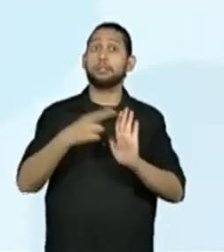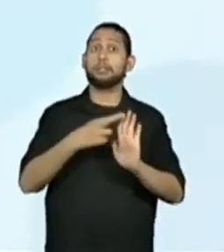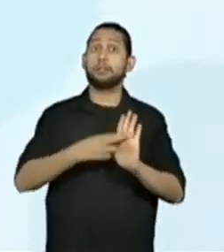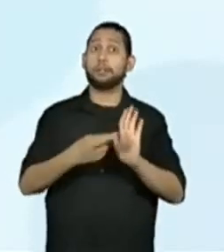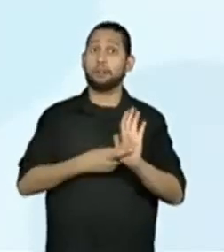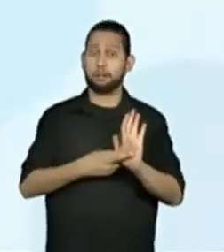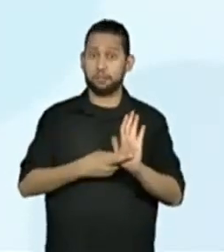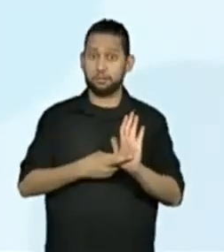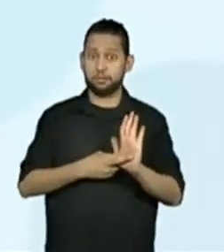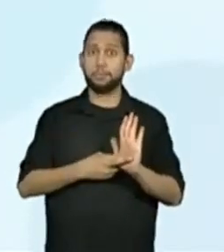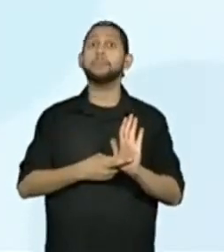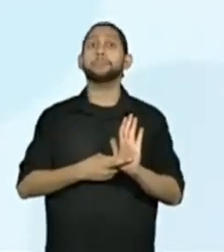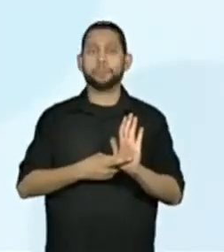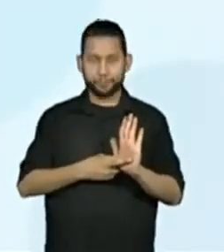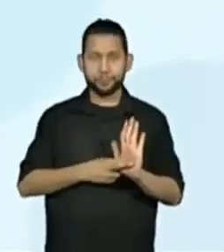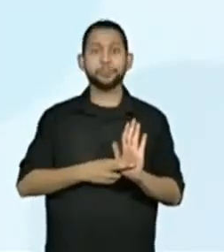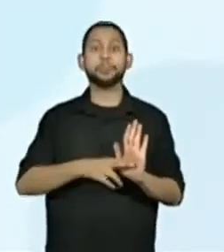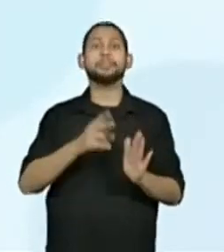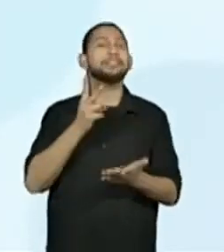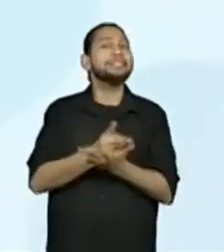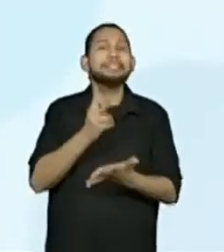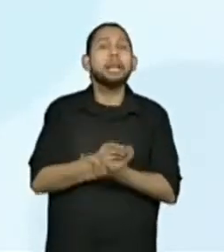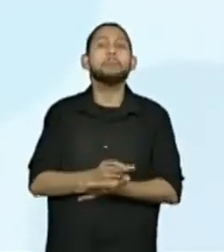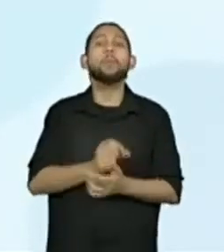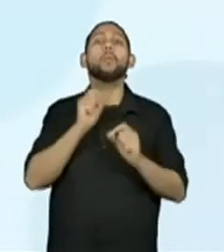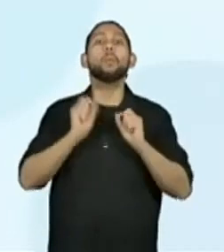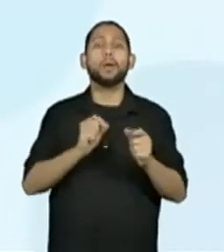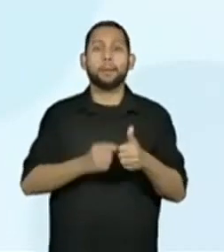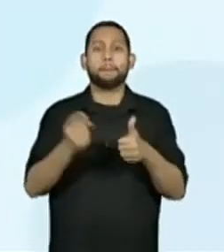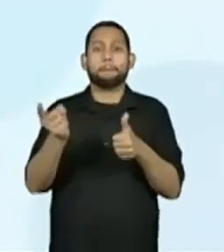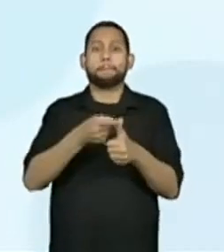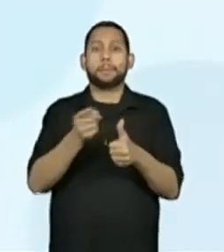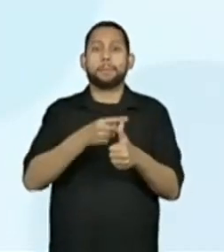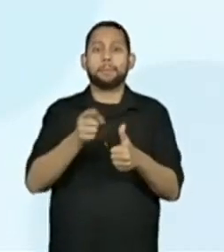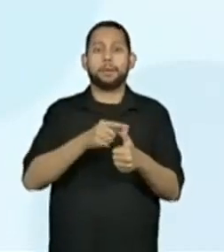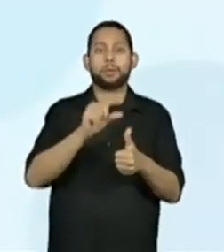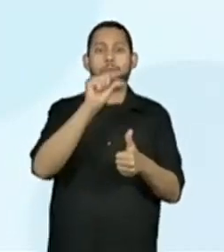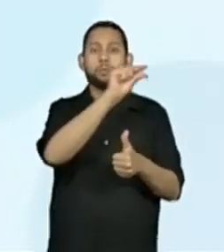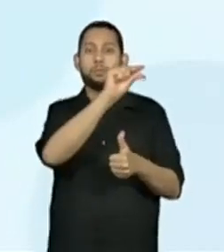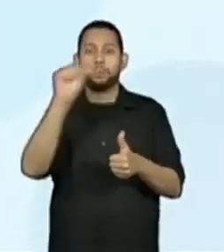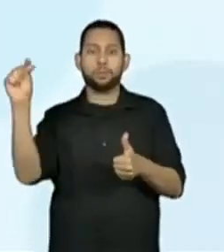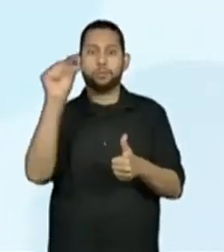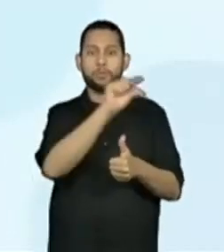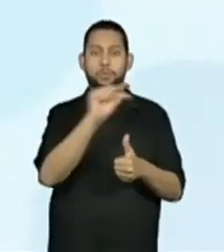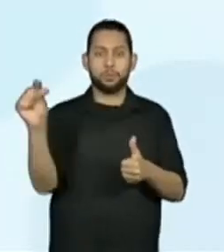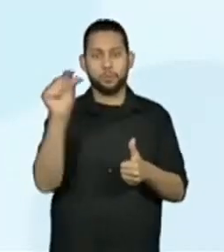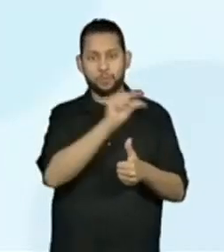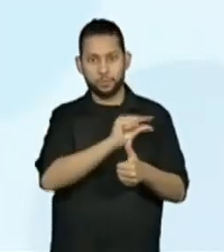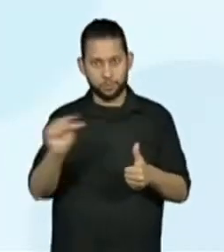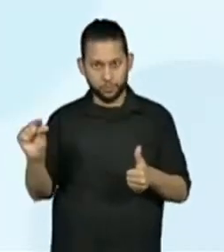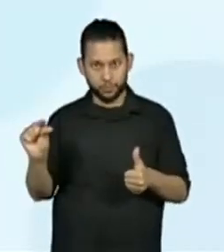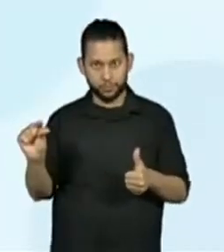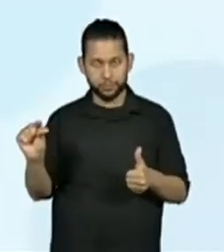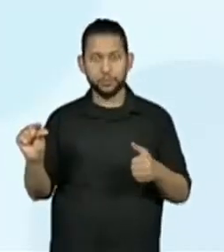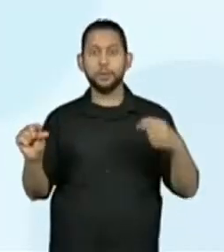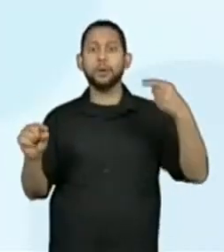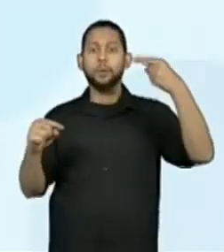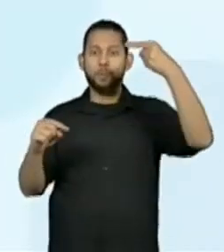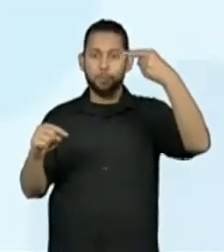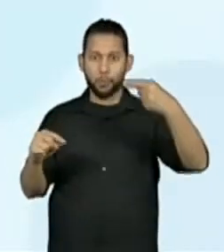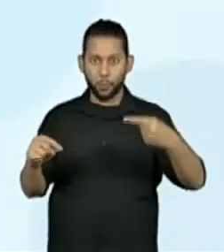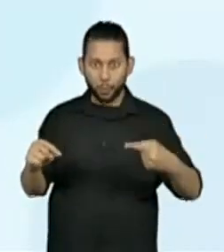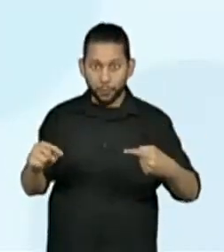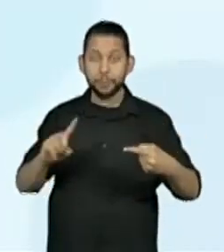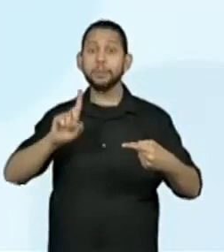presta atenção. As coordenadas devem ser mencionadas primeiro na horizontal e depois na